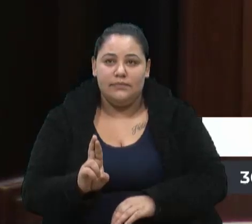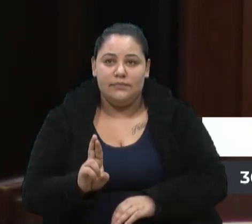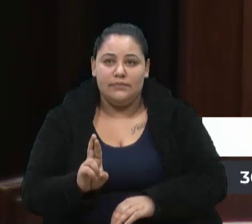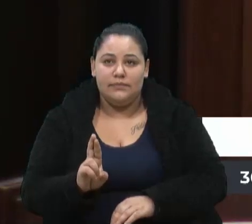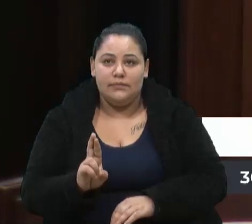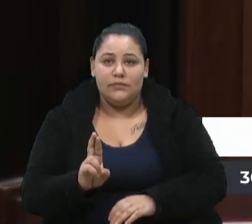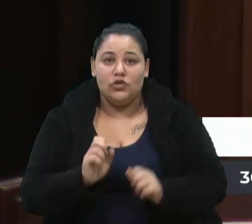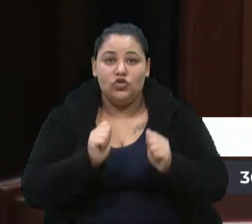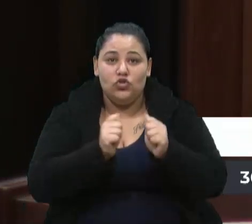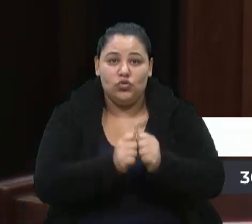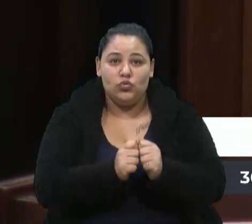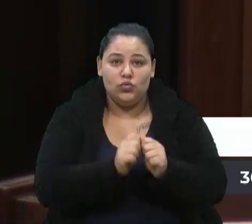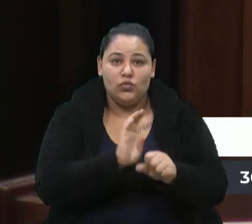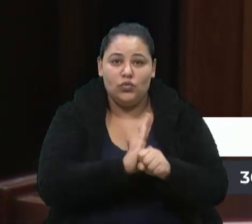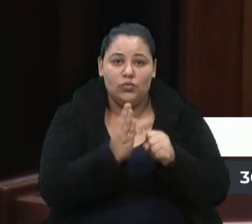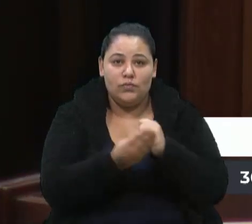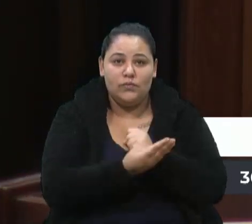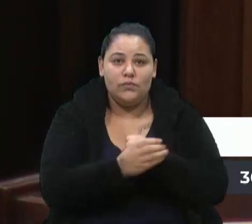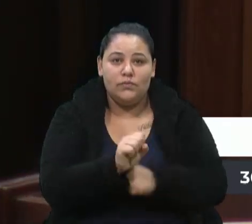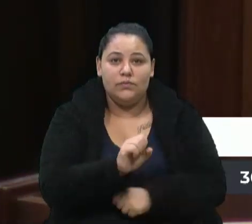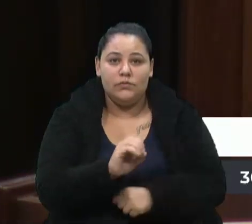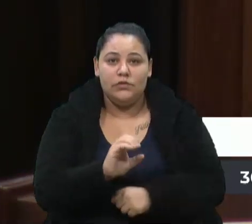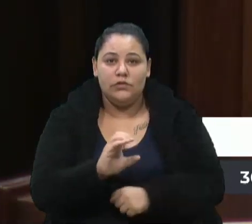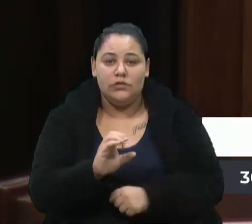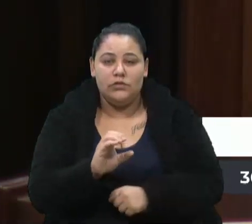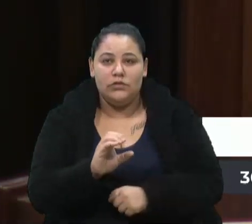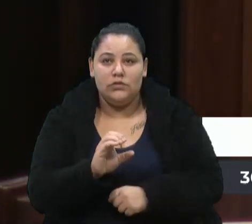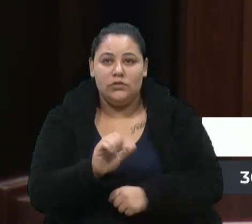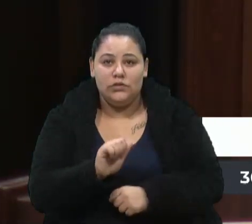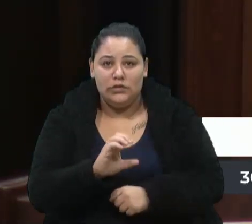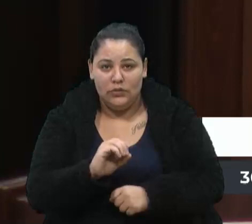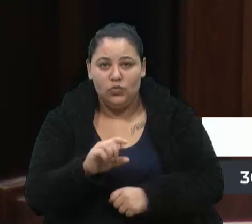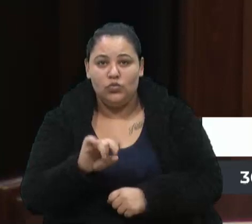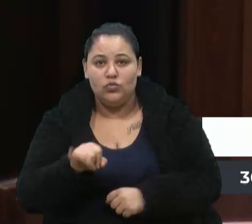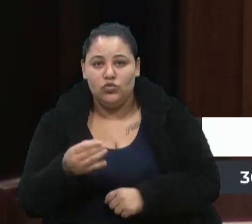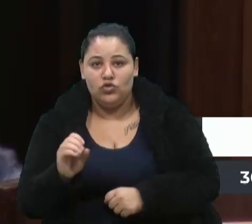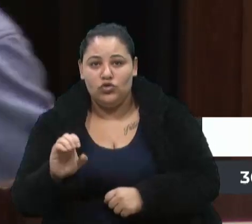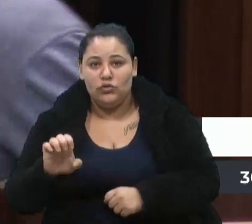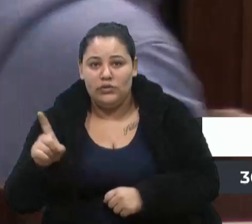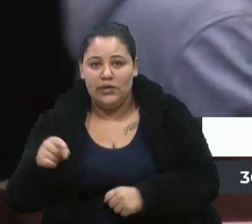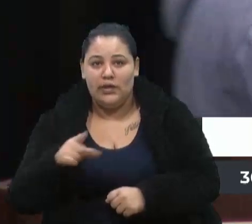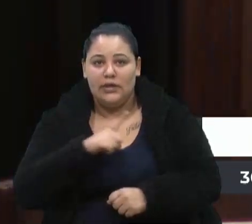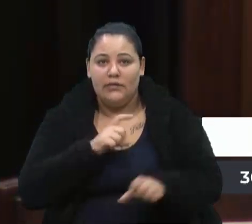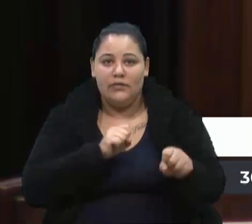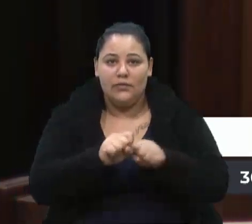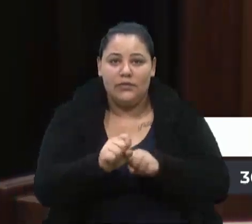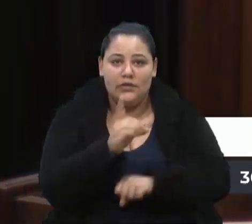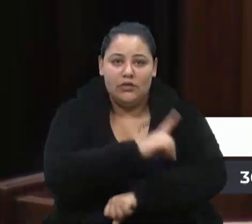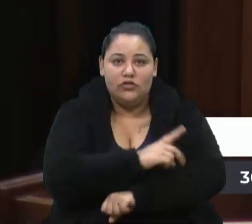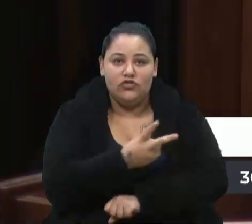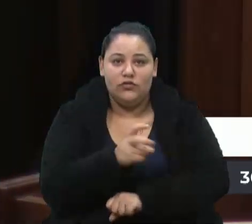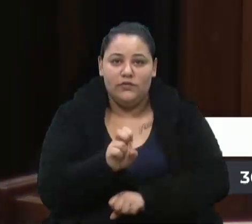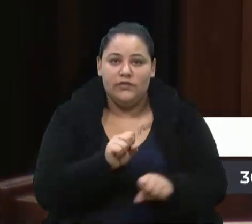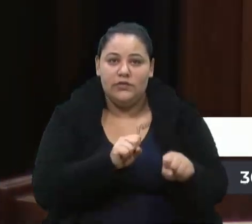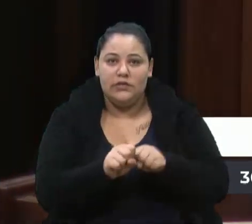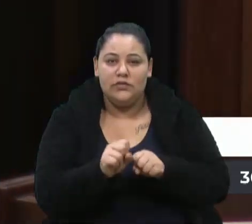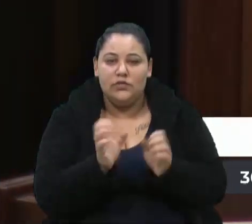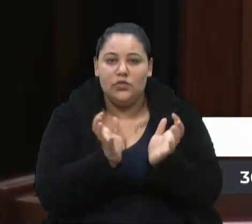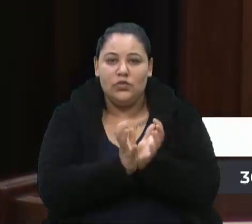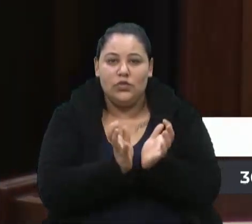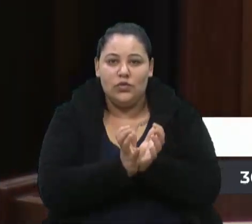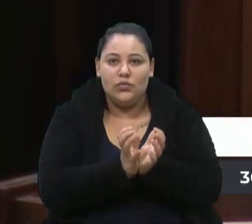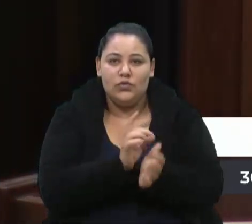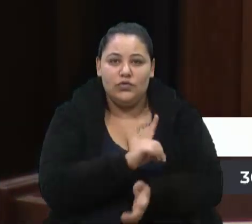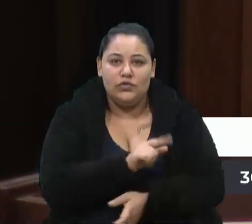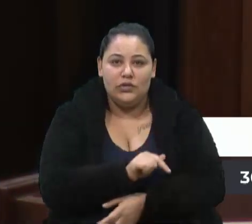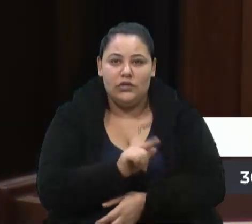com uma Paróquia São José na semana passada dia 25 teve uma formatura da turma 17 da